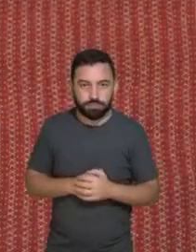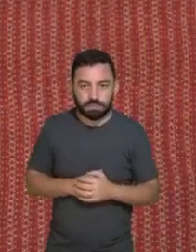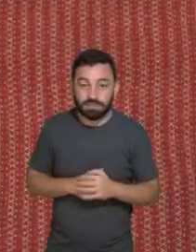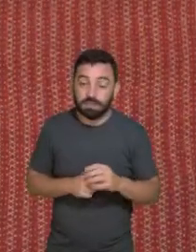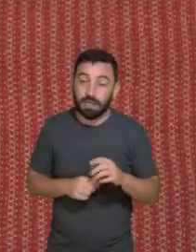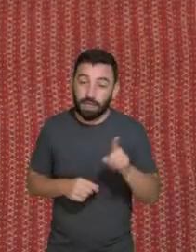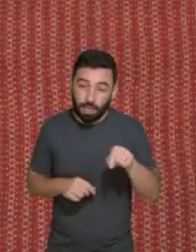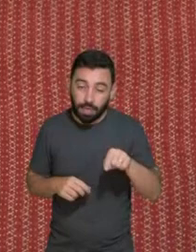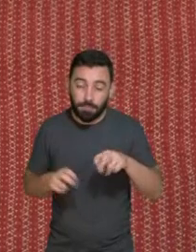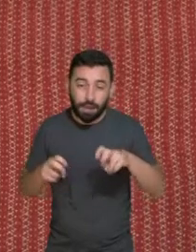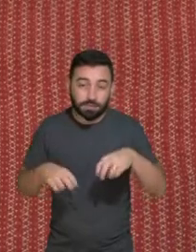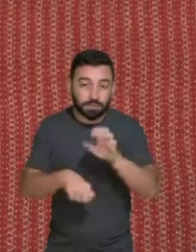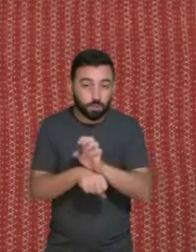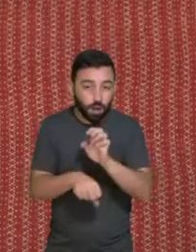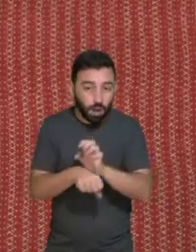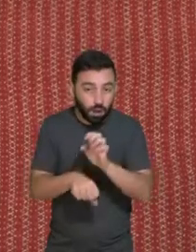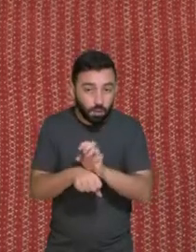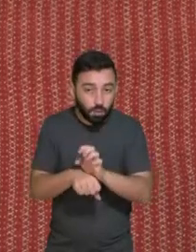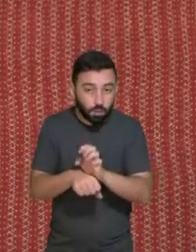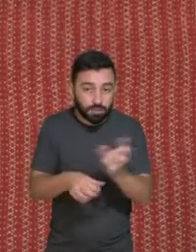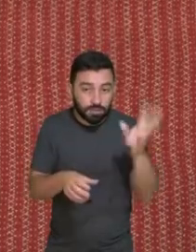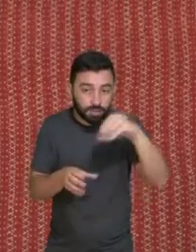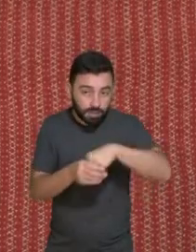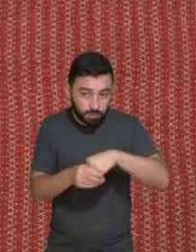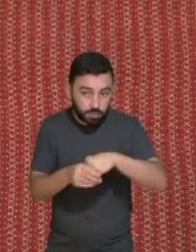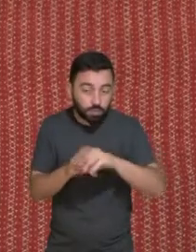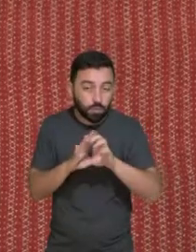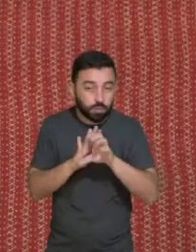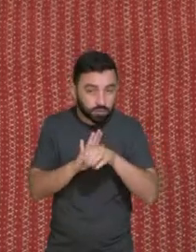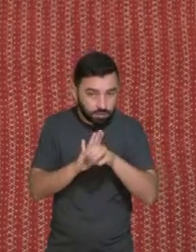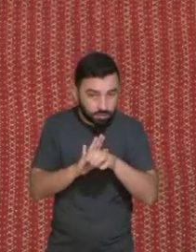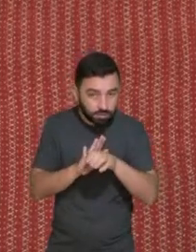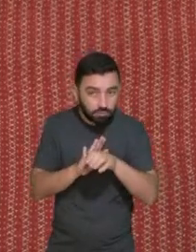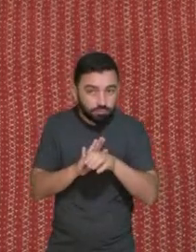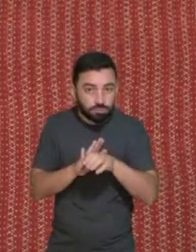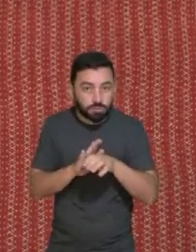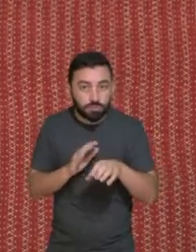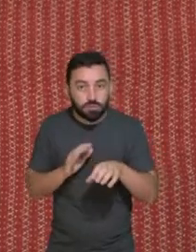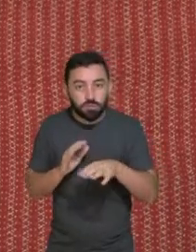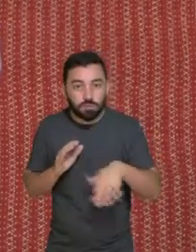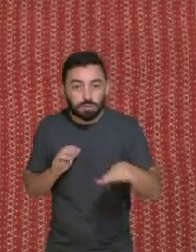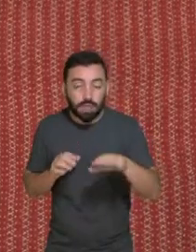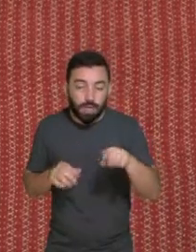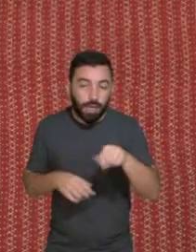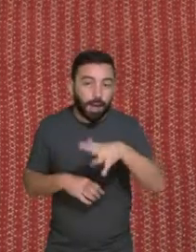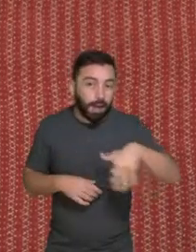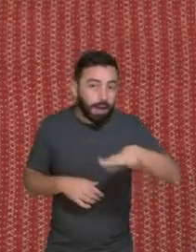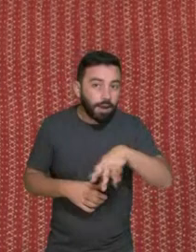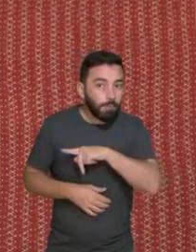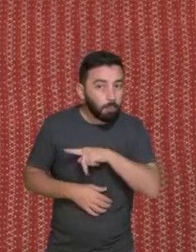parque estadual dentro do conceito das unidades de conservação, se é áreas públicas